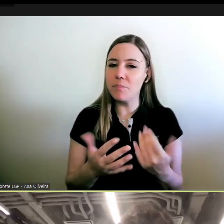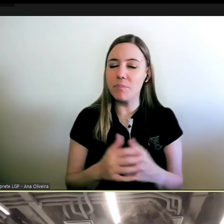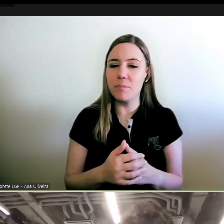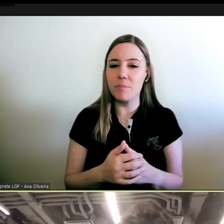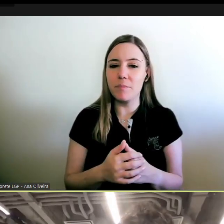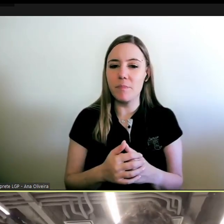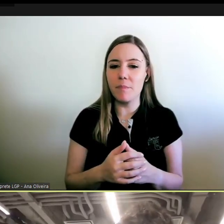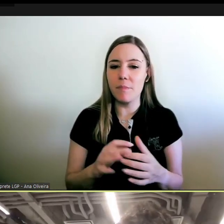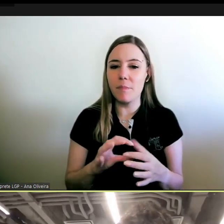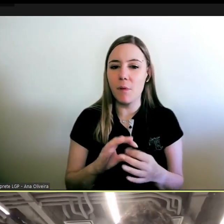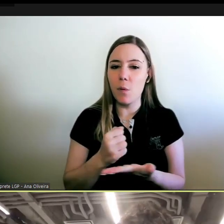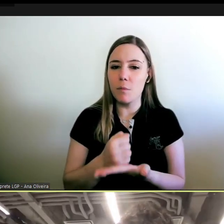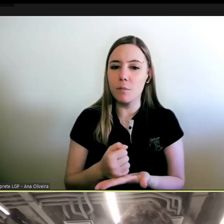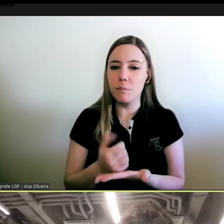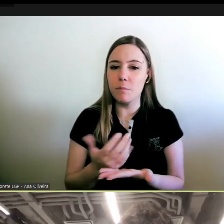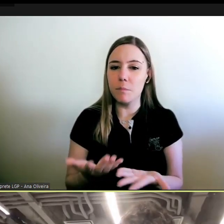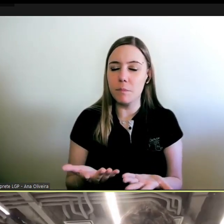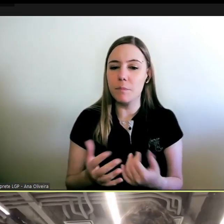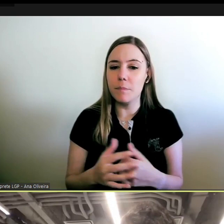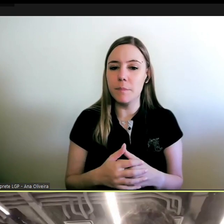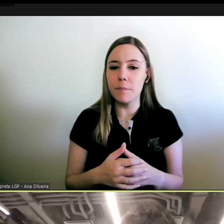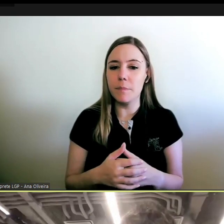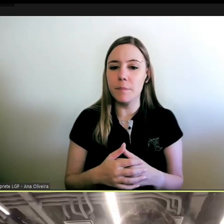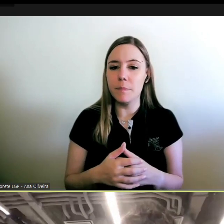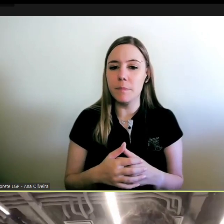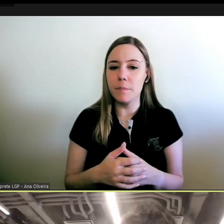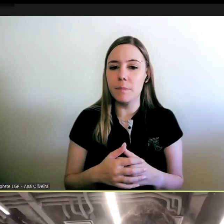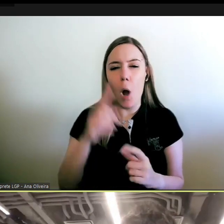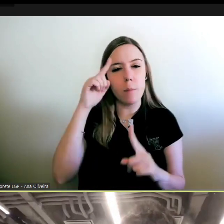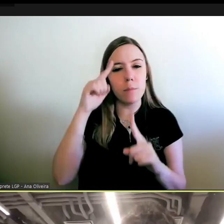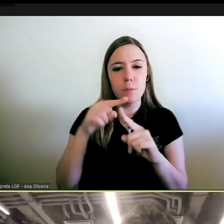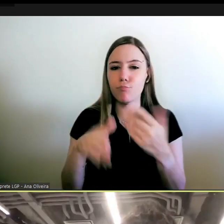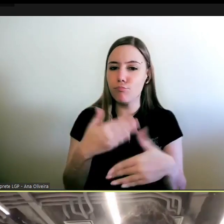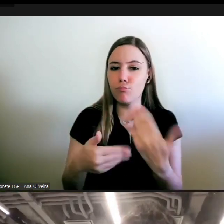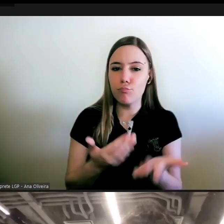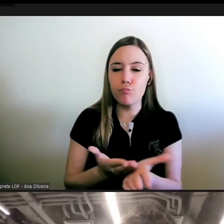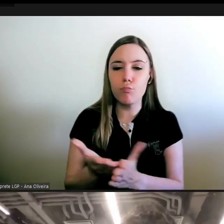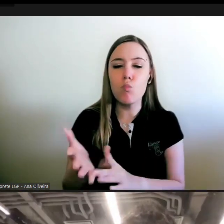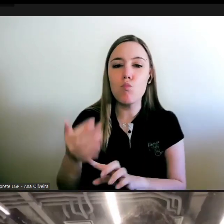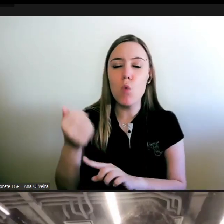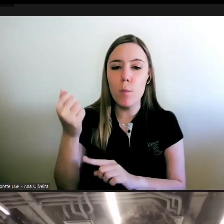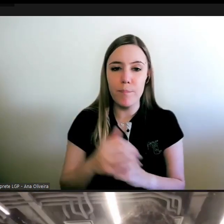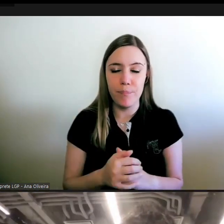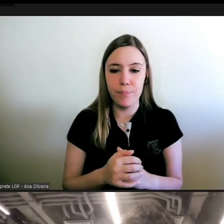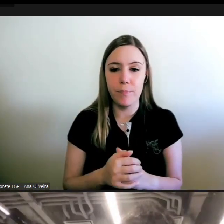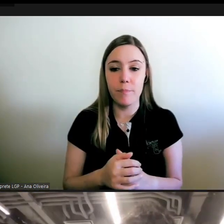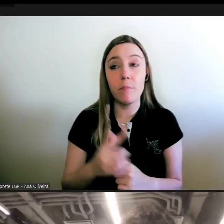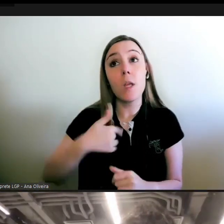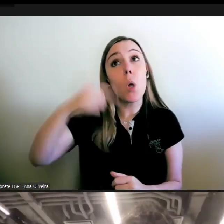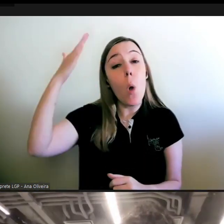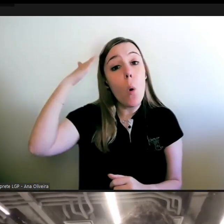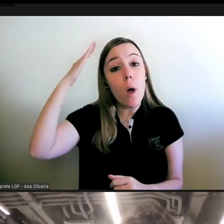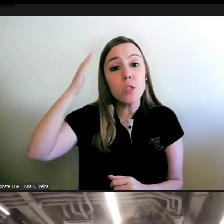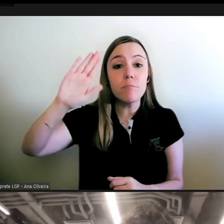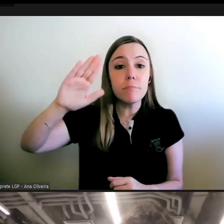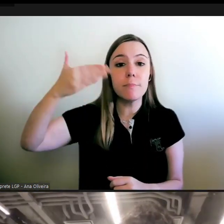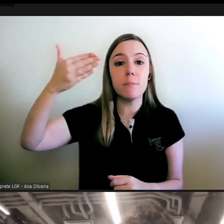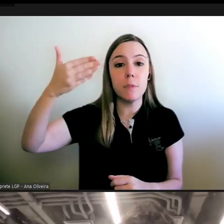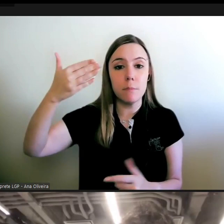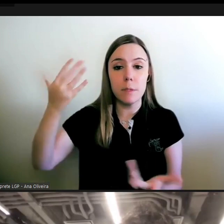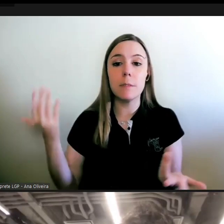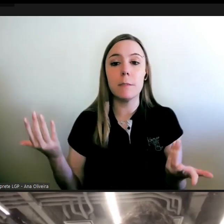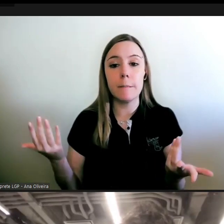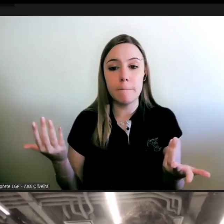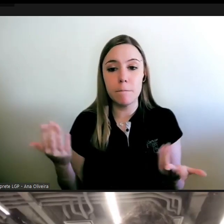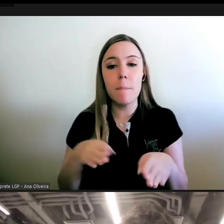contributo no sentido de prosseguir estes objetivos? Eu acho que, sobretudo, treinar um bocadinho uma palavra